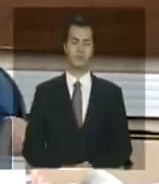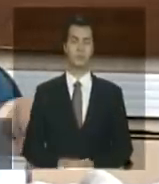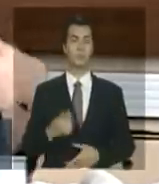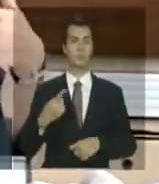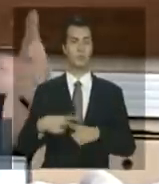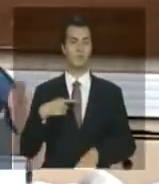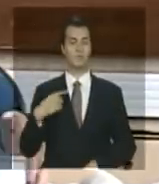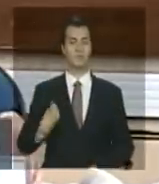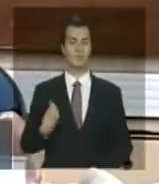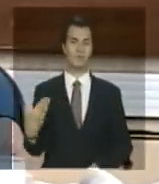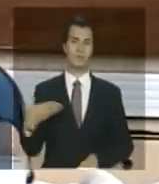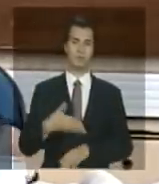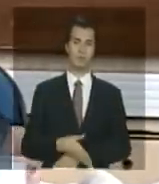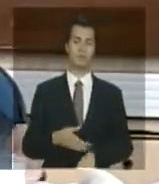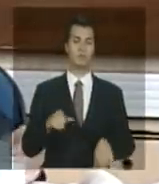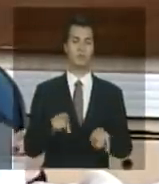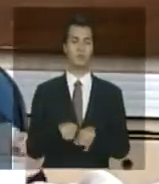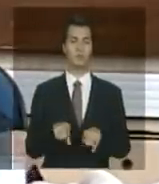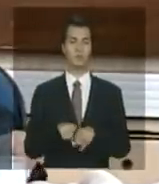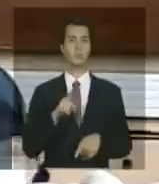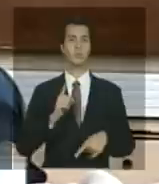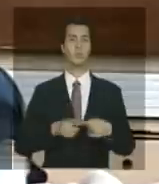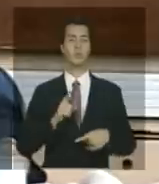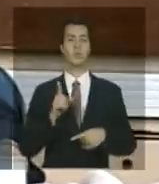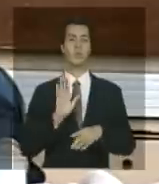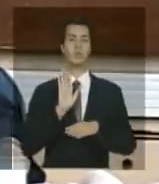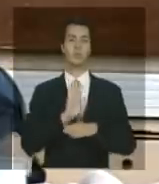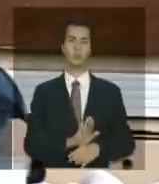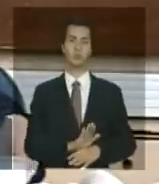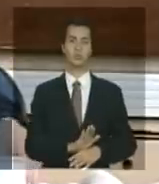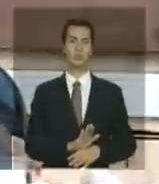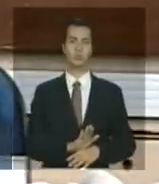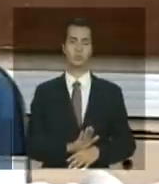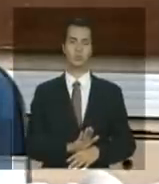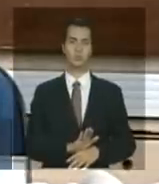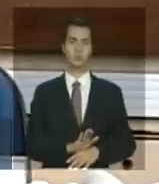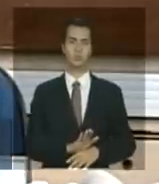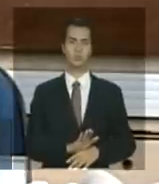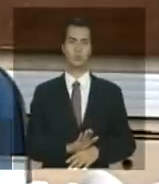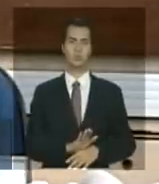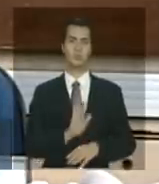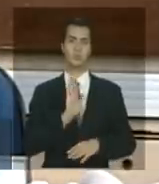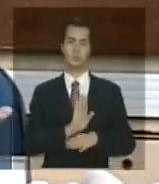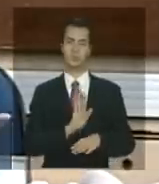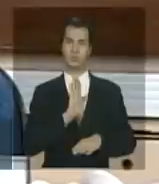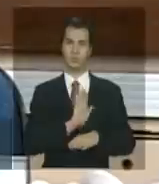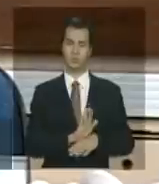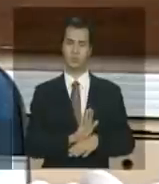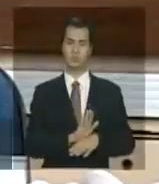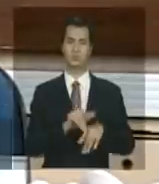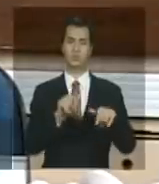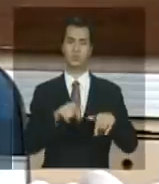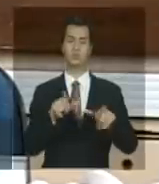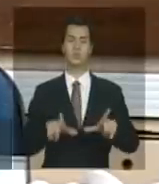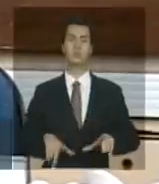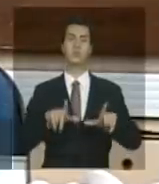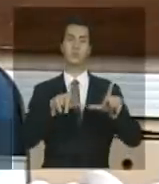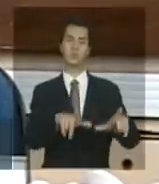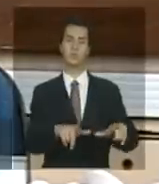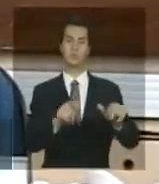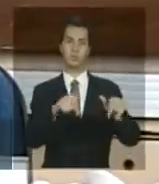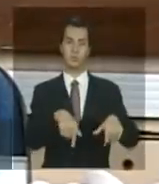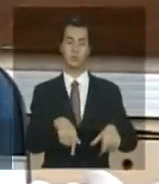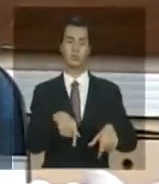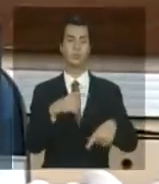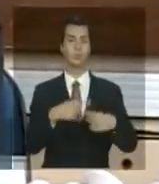aqui, mas especialmente, vou falar na sequência, pelo apoio que dá na, digamos, premiação